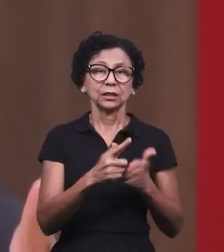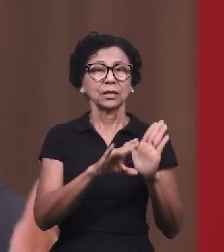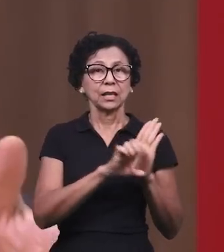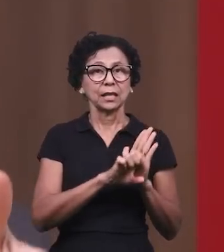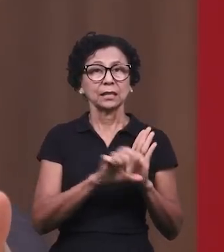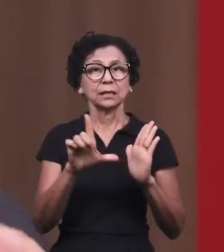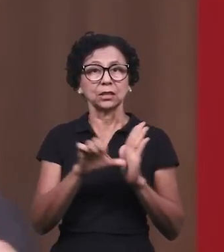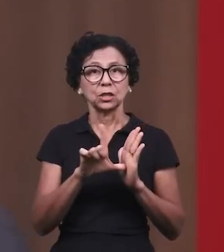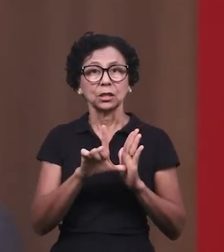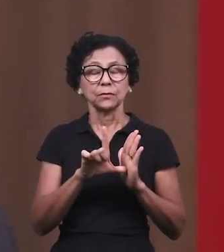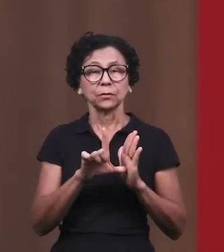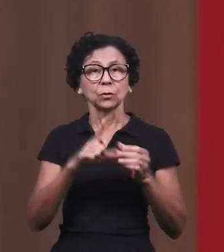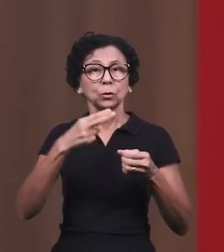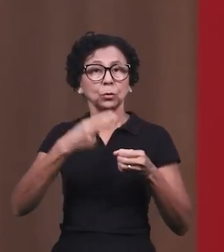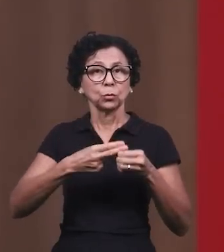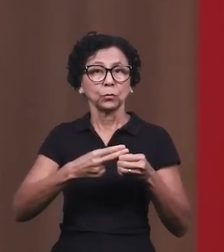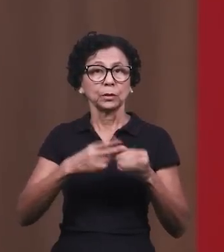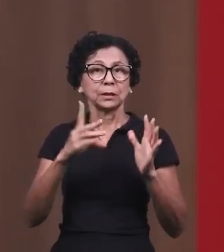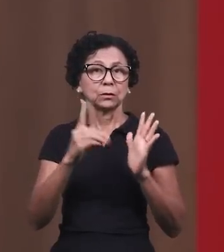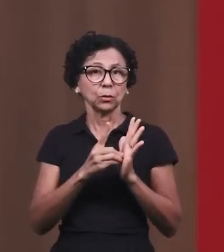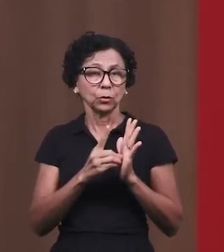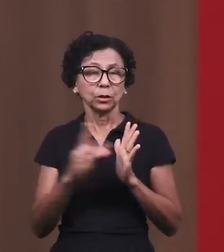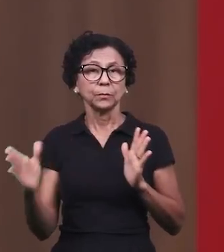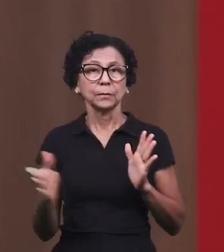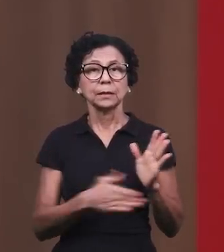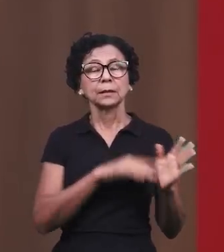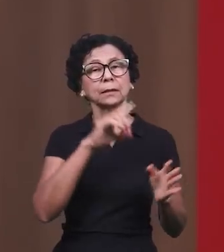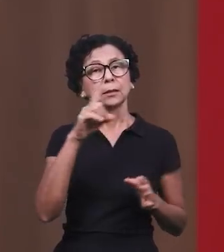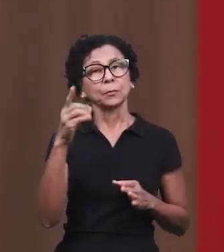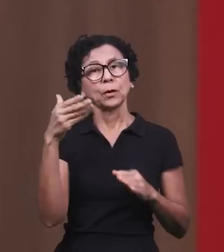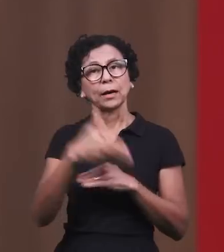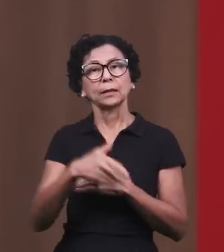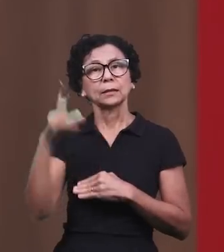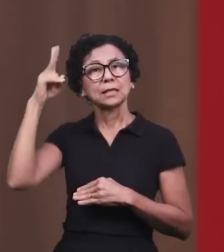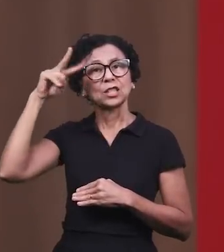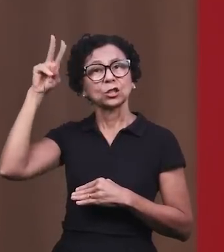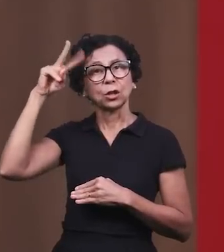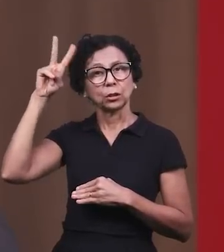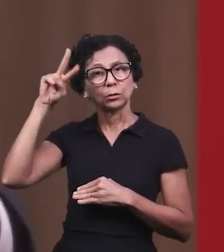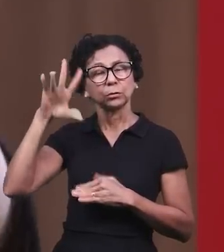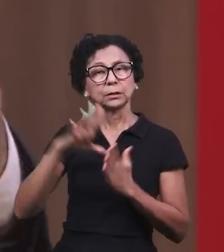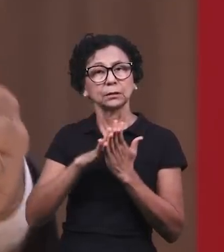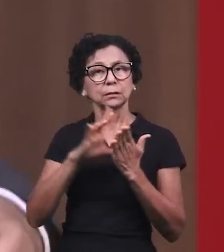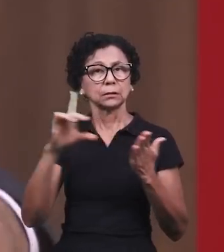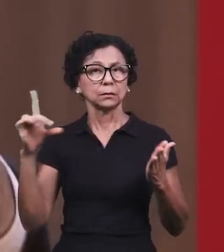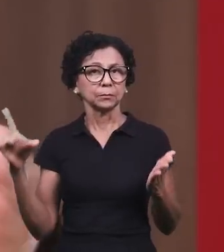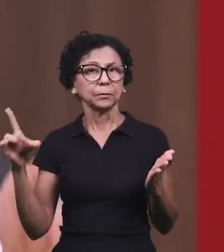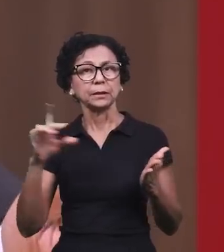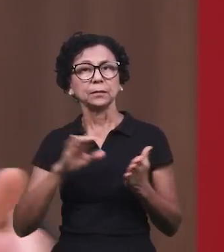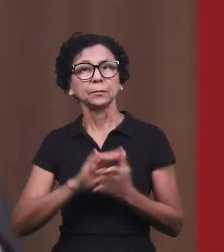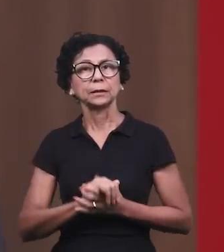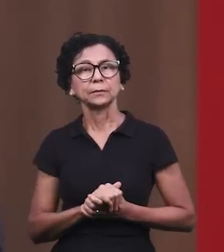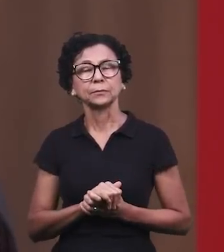Gênesis, Êxodo, Levítico, Número, Deuteronômio. Depois nós entramos nos livros históricos. Né? Aí você vai lá,